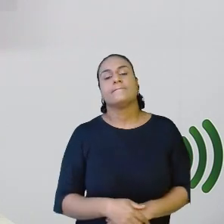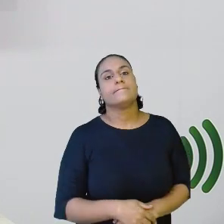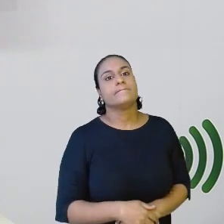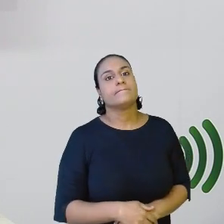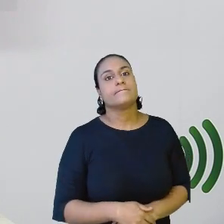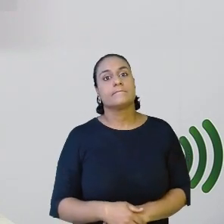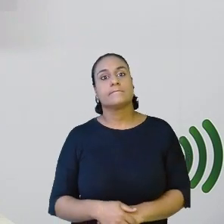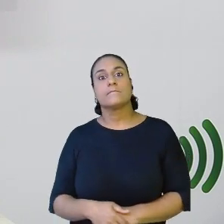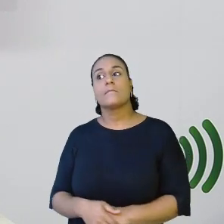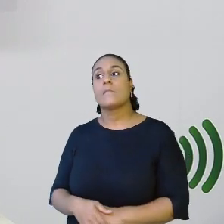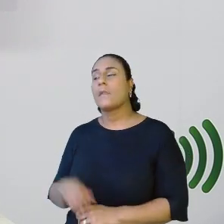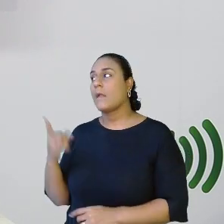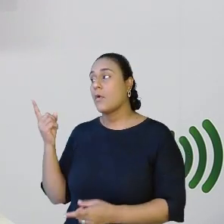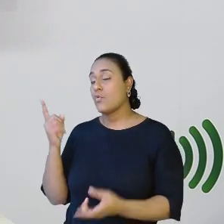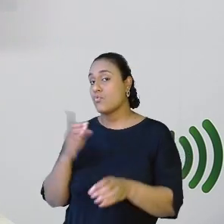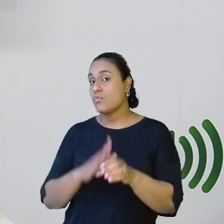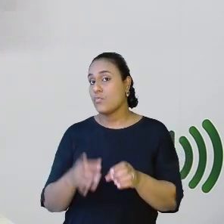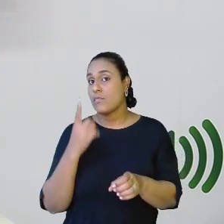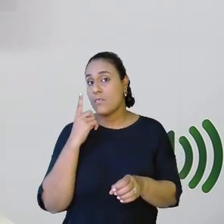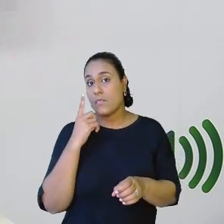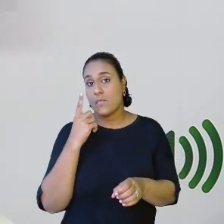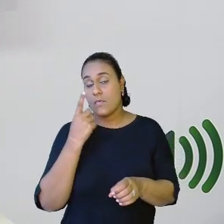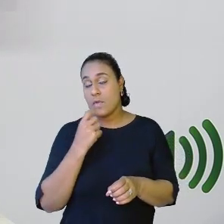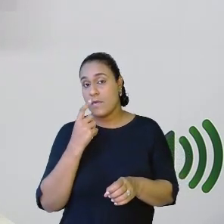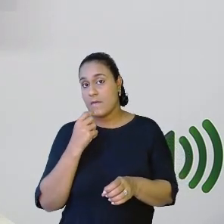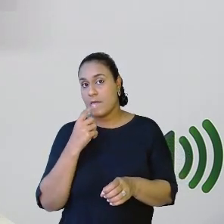O tomate está ali, R$